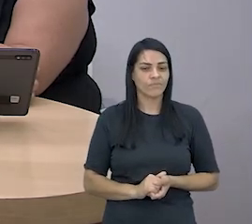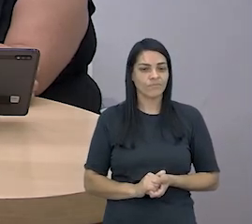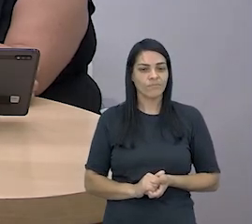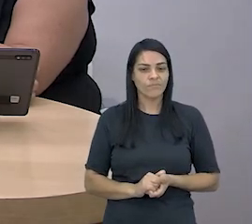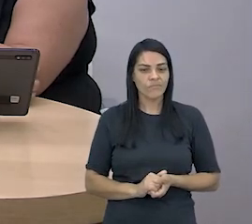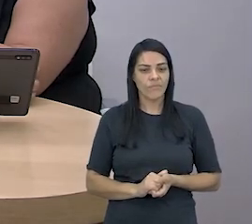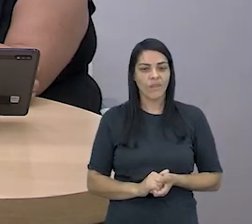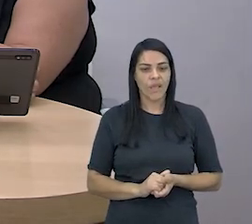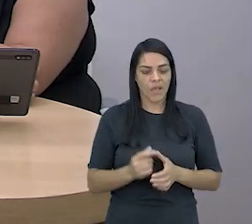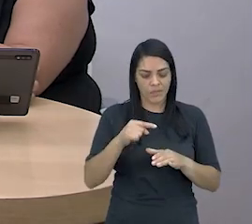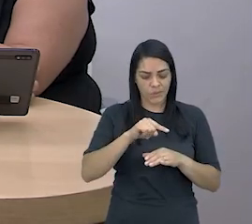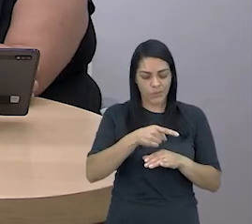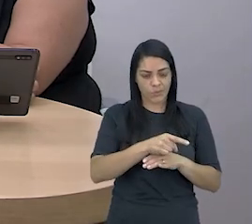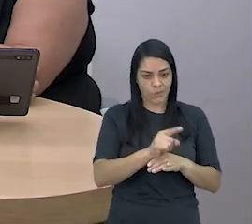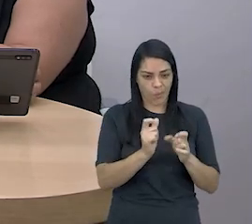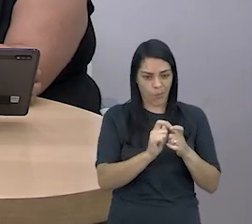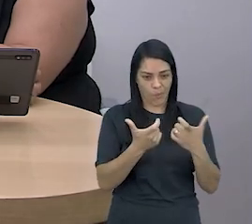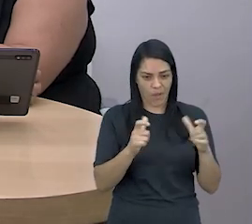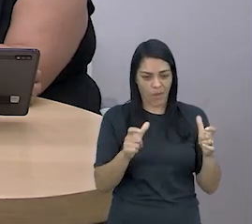Esses buracos maiores, né,